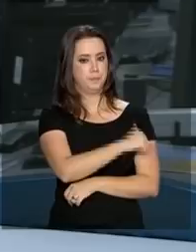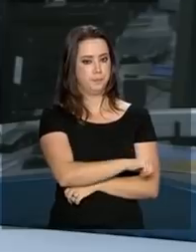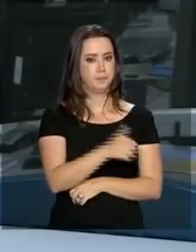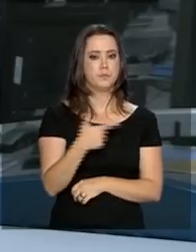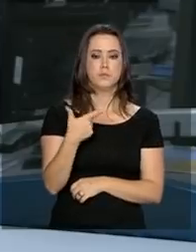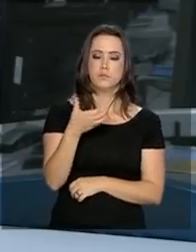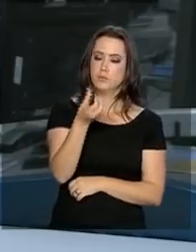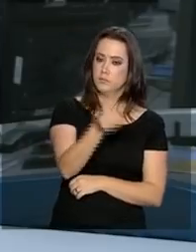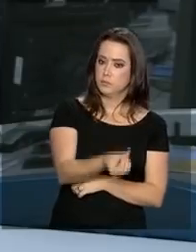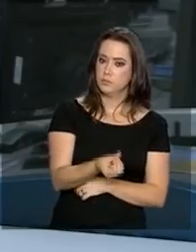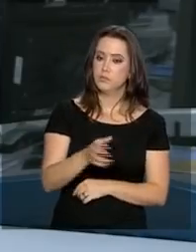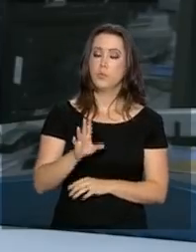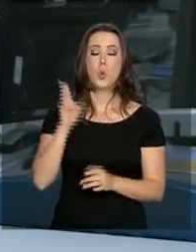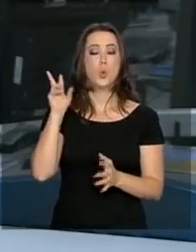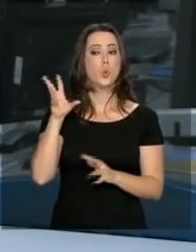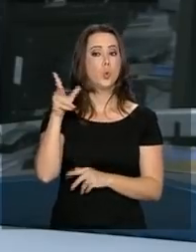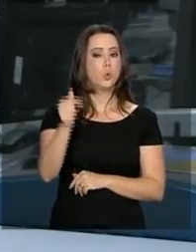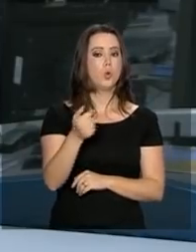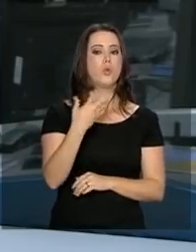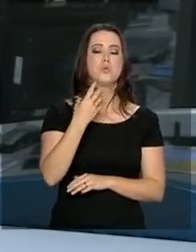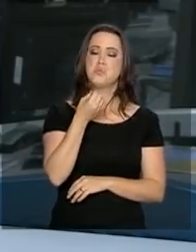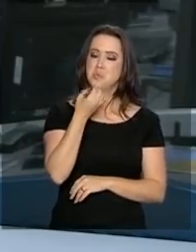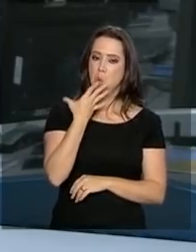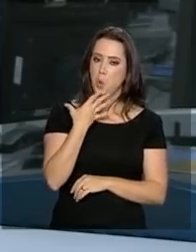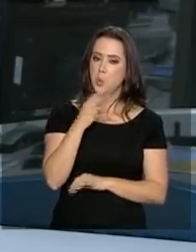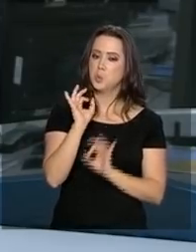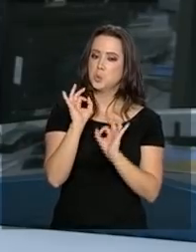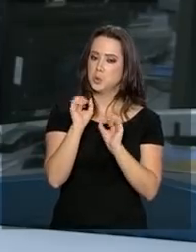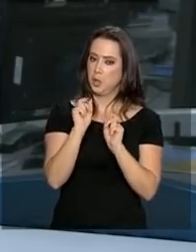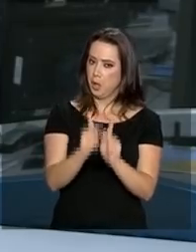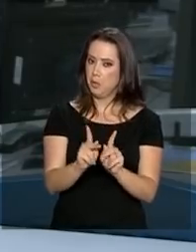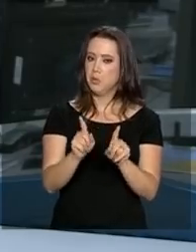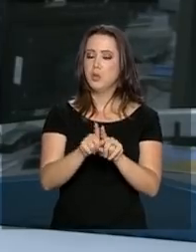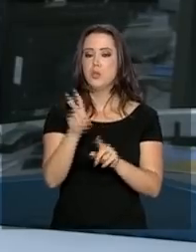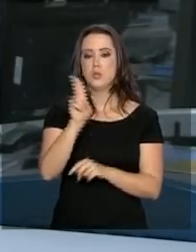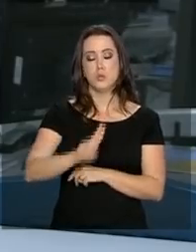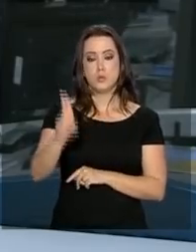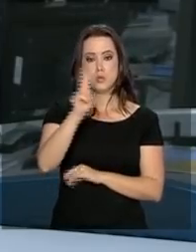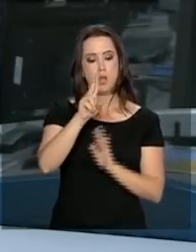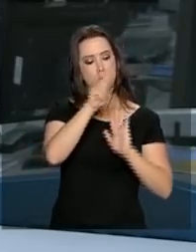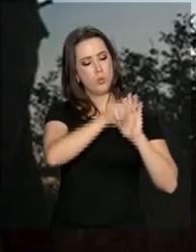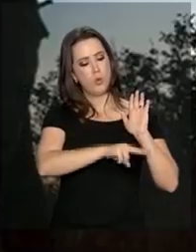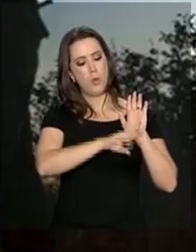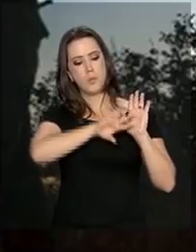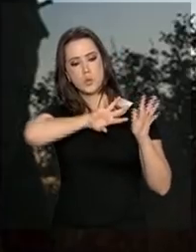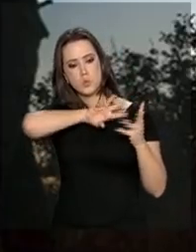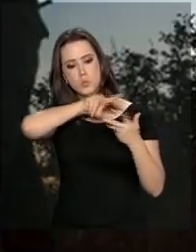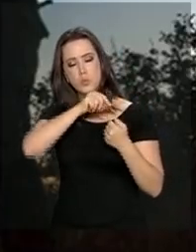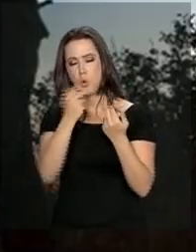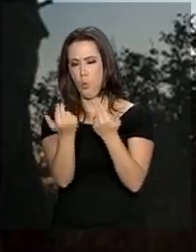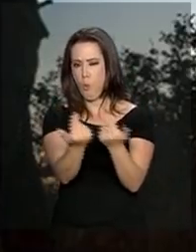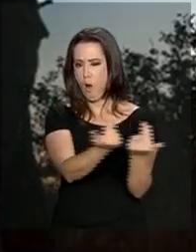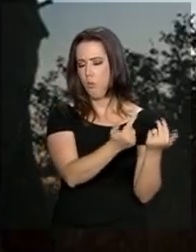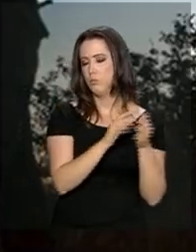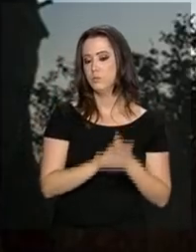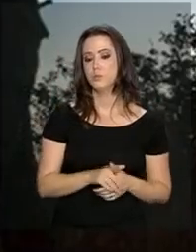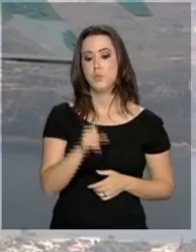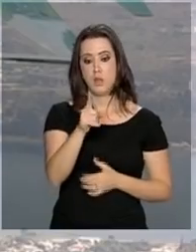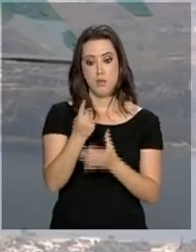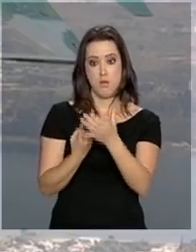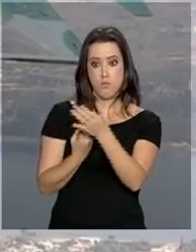em 2016 todos foram bem sucedidos e utilizar um protocolo internacional além dos mísseis teleguiados